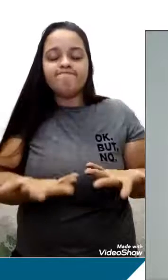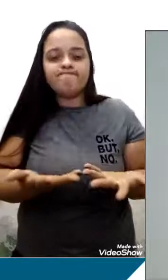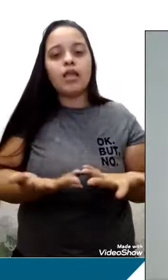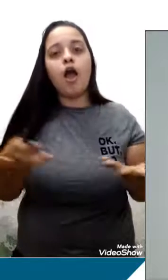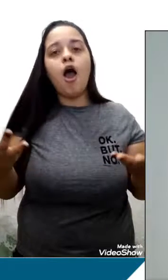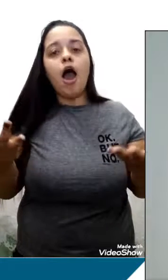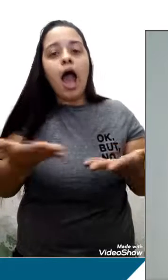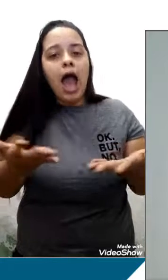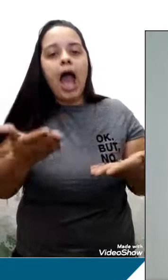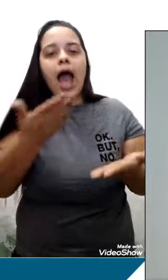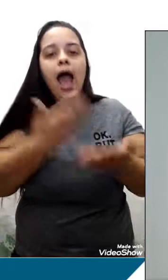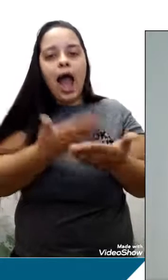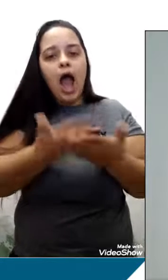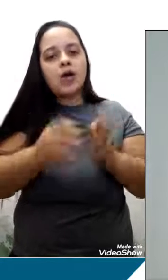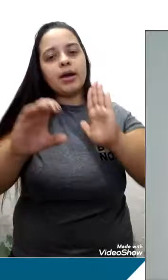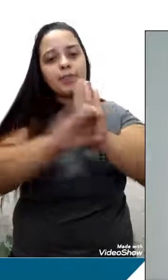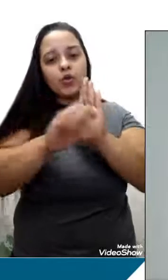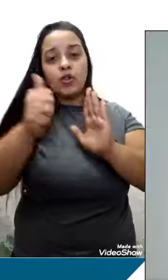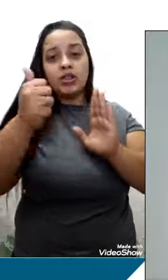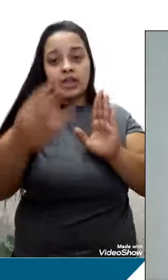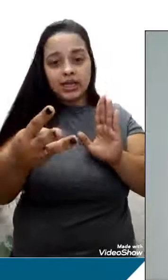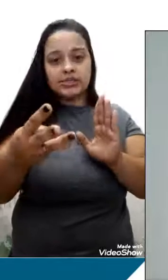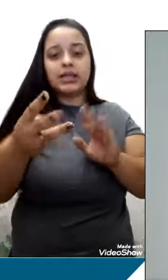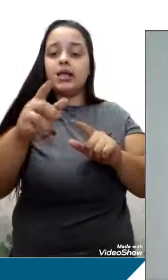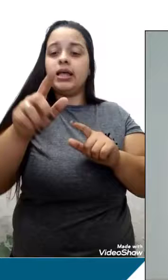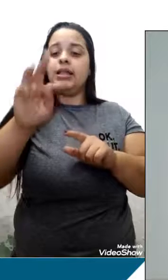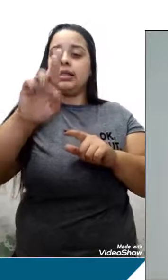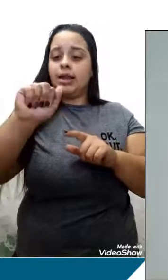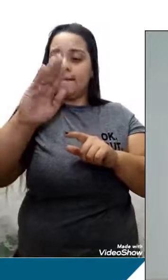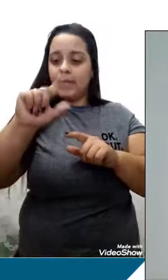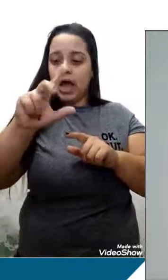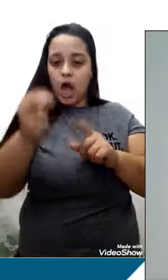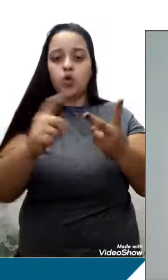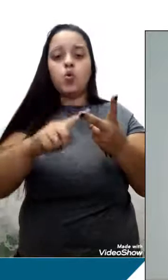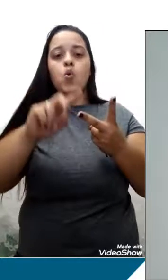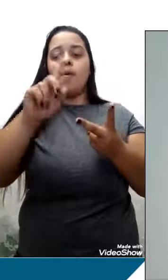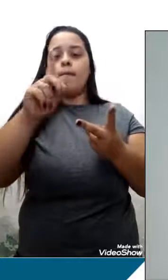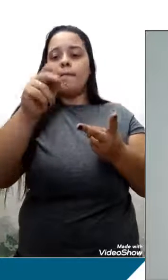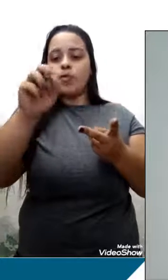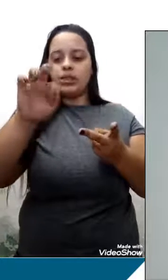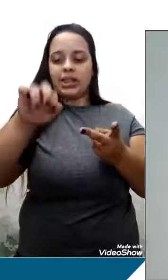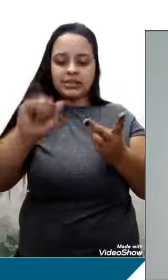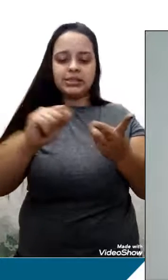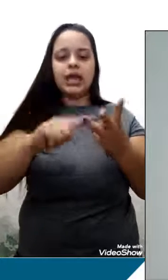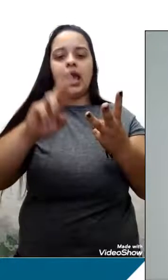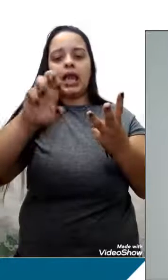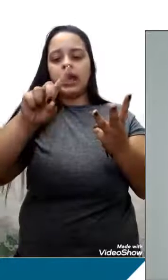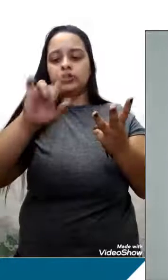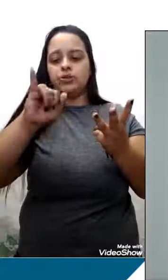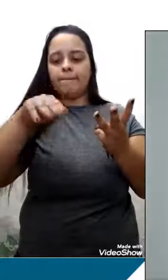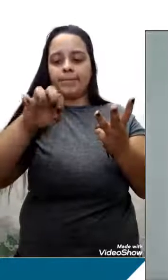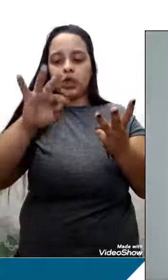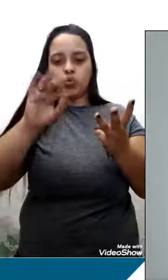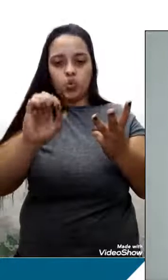Bom, pessoal, esse foi o nosso estudo do capítulo 13 sobre trabalho, potência e rendimento. Qualquer dúvida pode